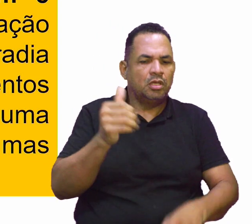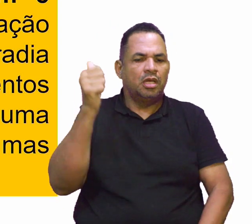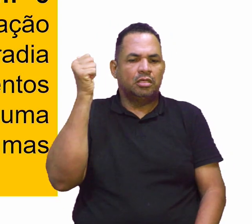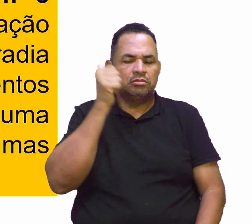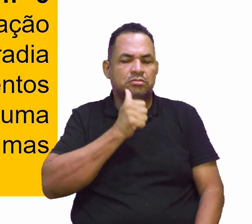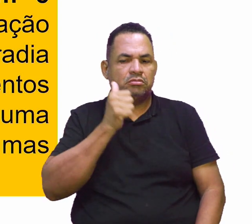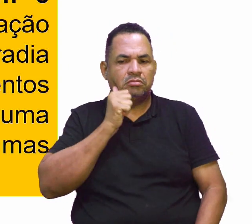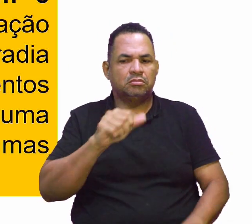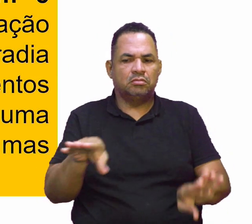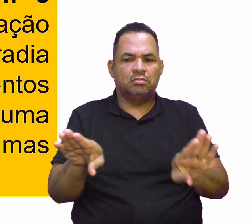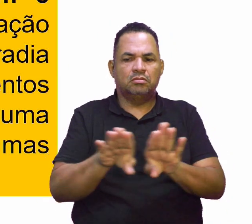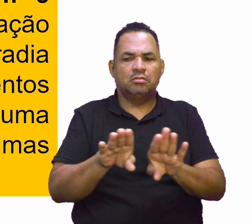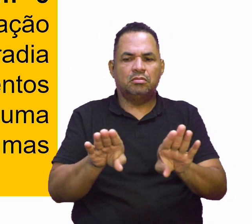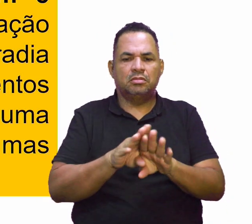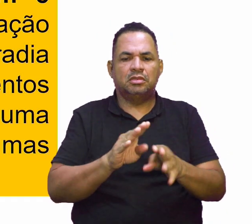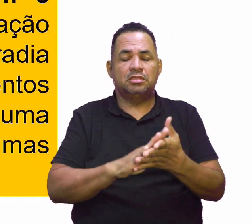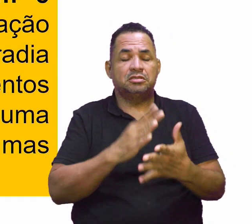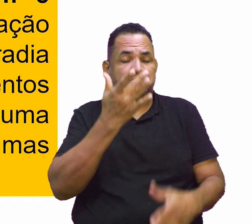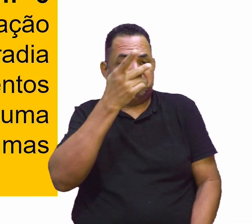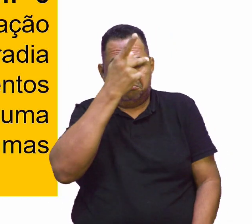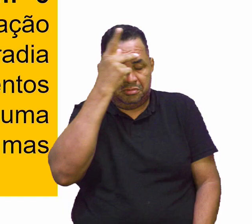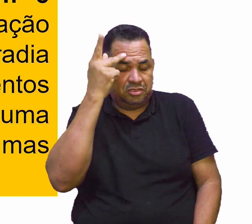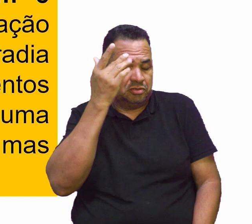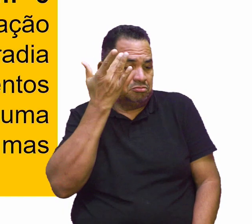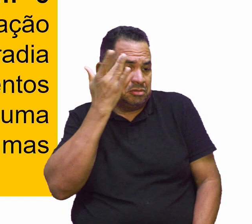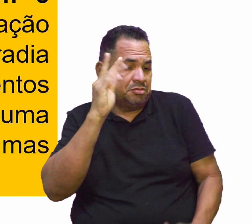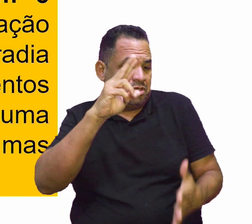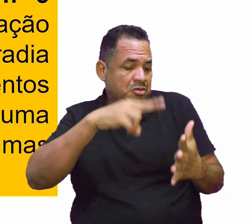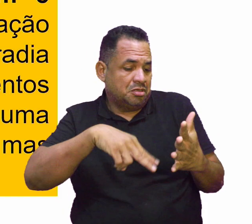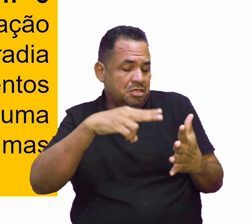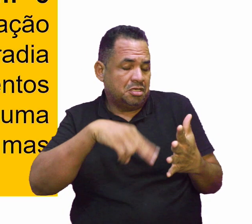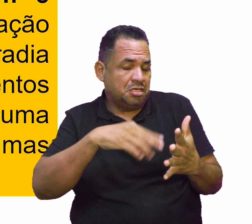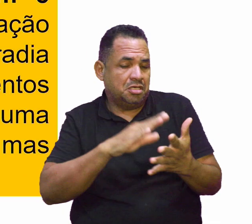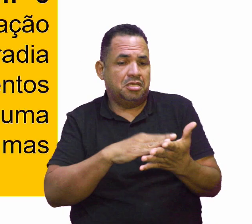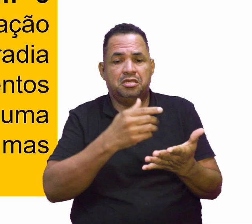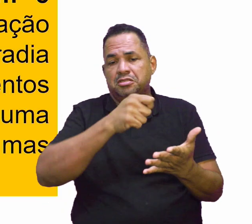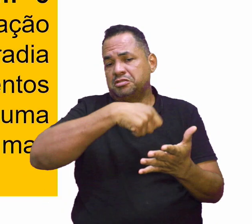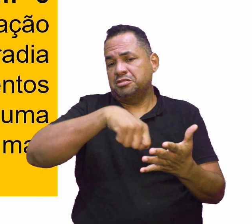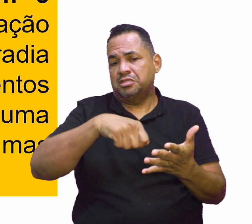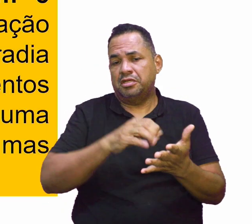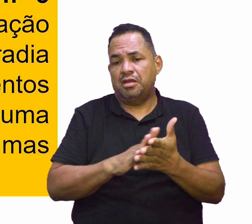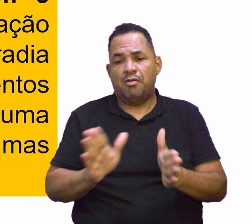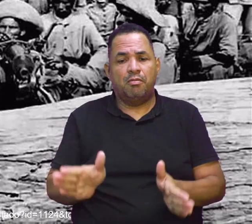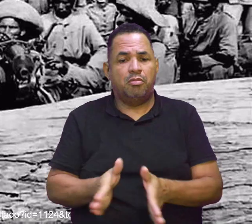os analfabetos. Além disso, os pobres também, que os pobres, eles não votam.